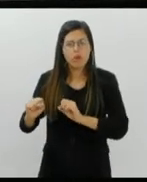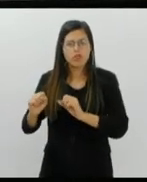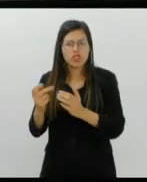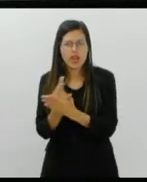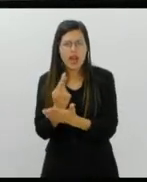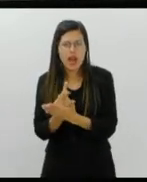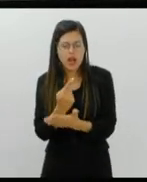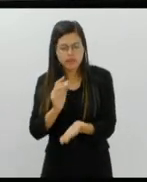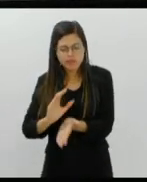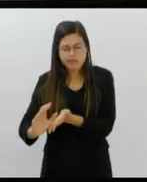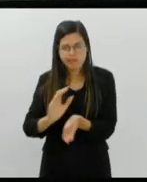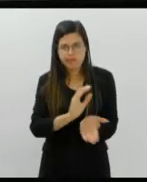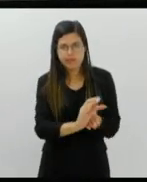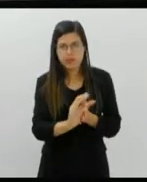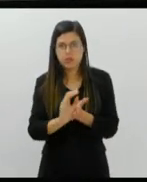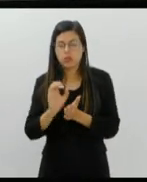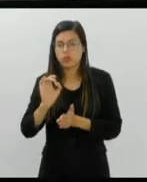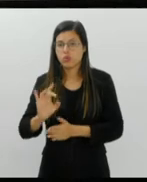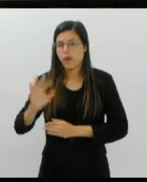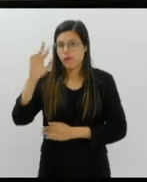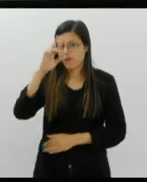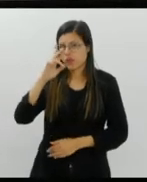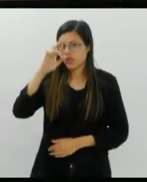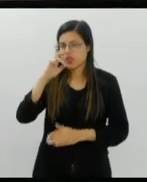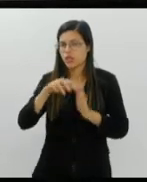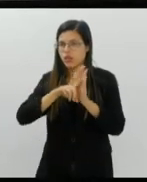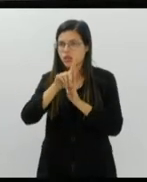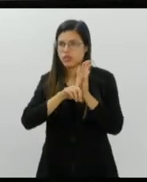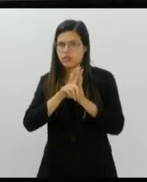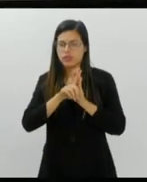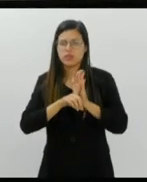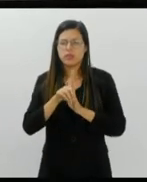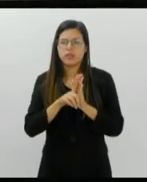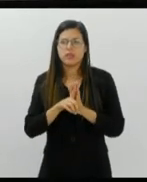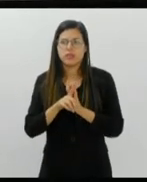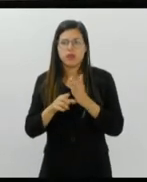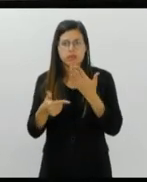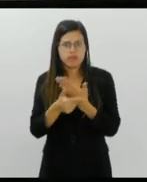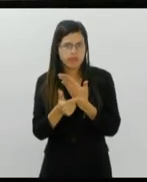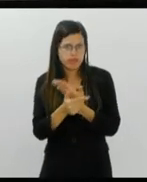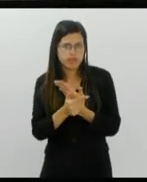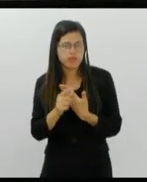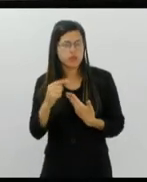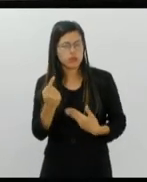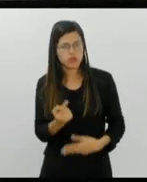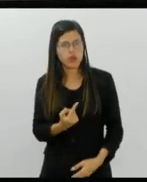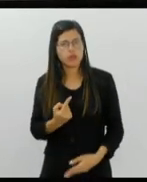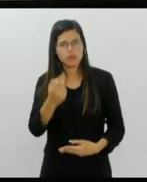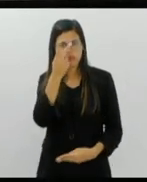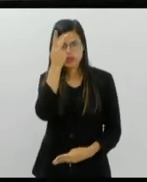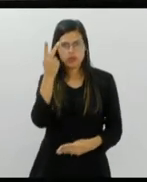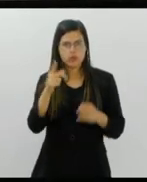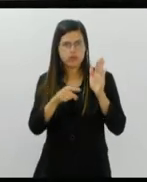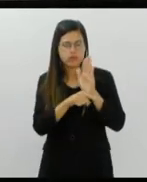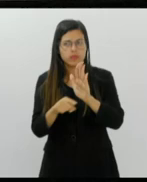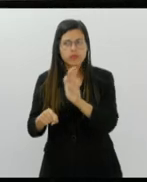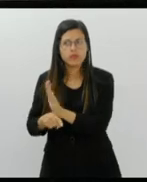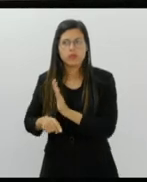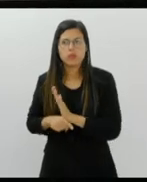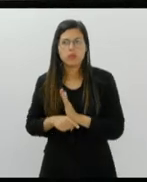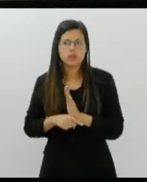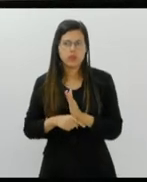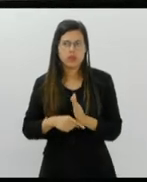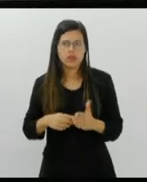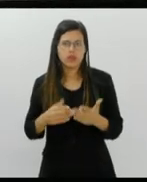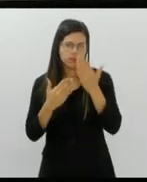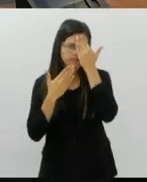dinheiro fiscalizar fazer o papel que nós temos os maiores papéis que nós temos aqui para que pessoas possam ser beneficiados como esses que aí